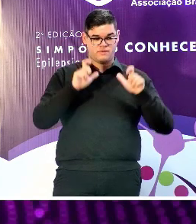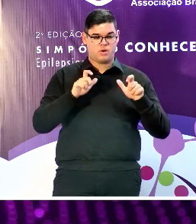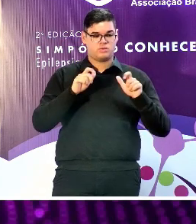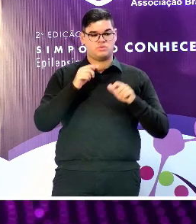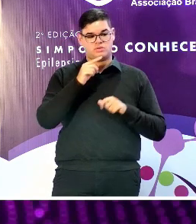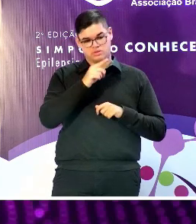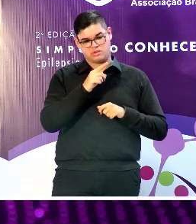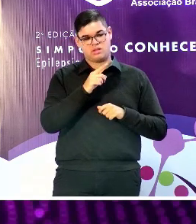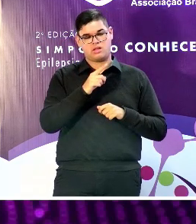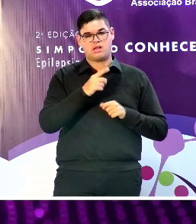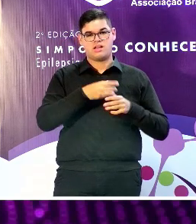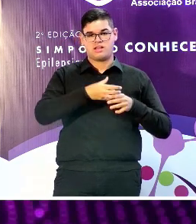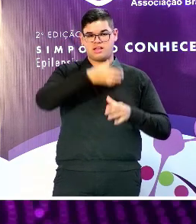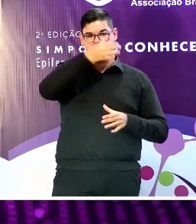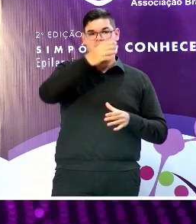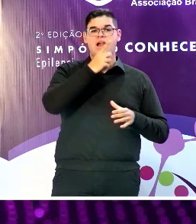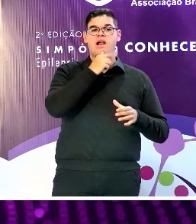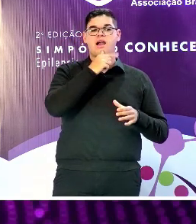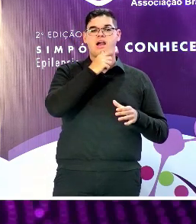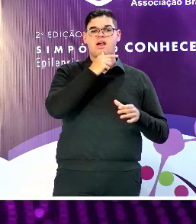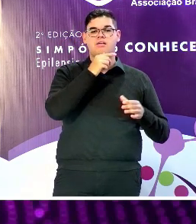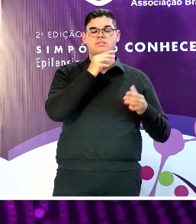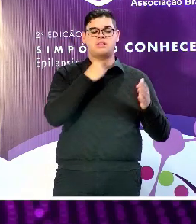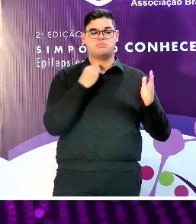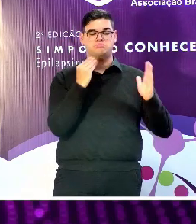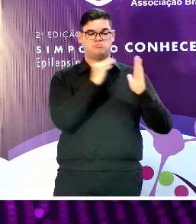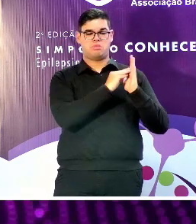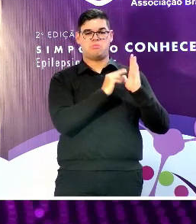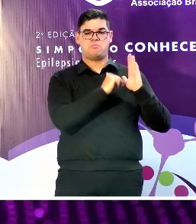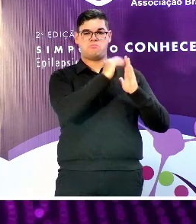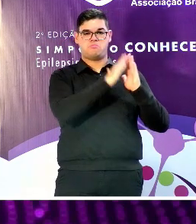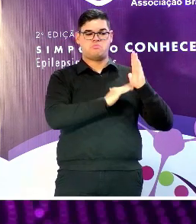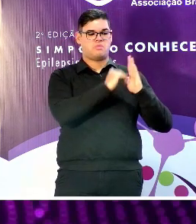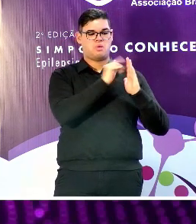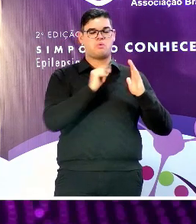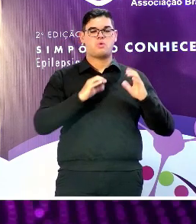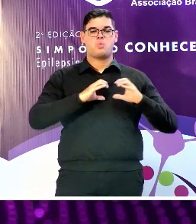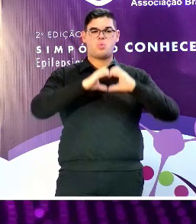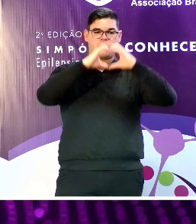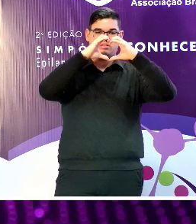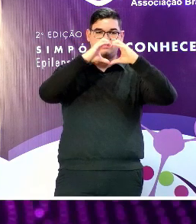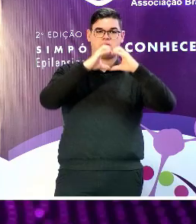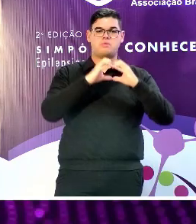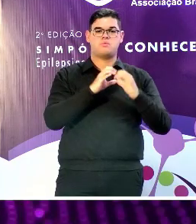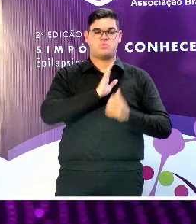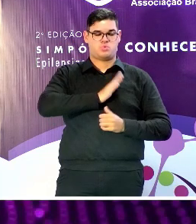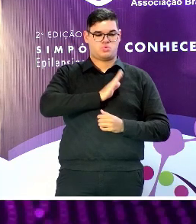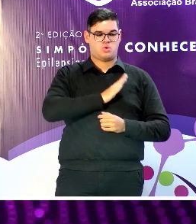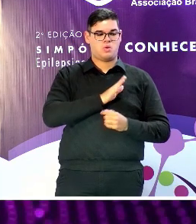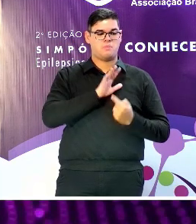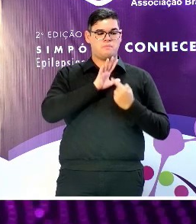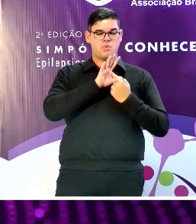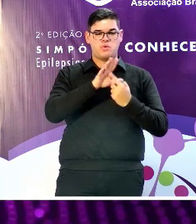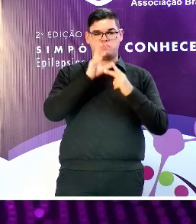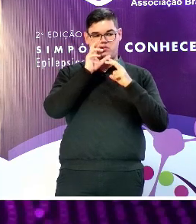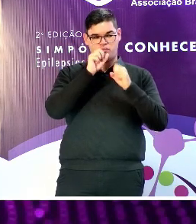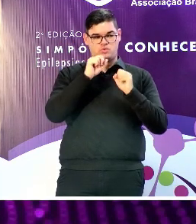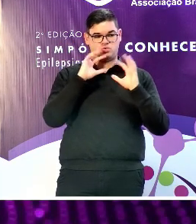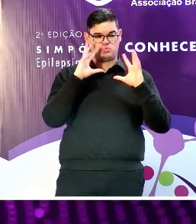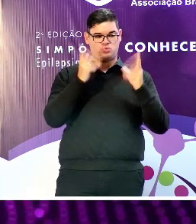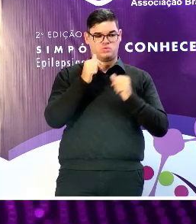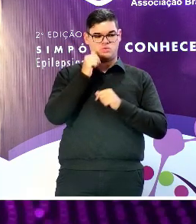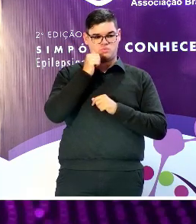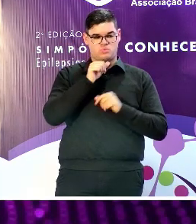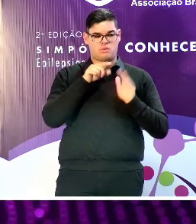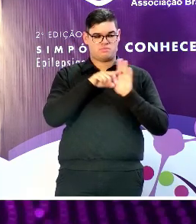com esse coração, porque ela simboliza muito a força pulsátil que todos os pesquisadores que estão